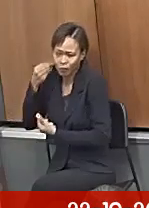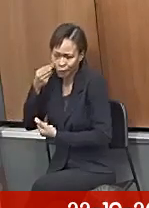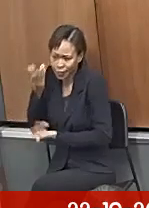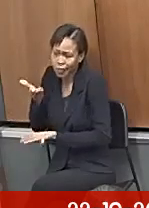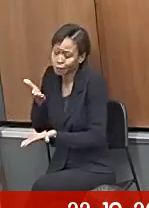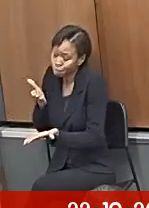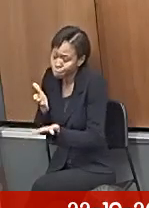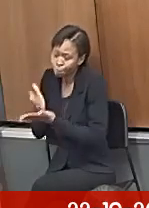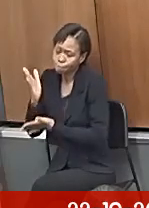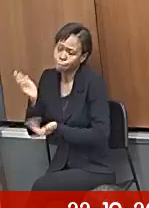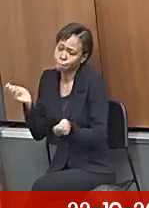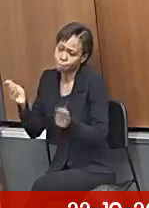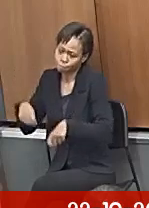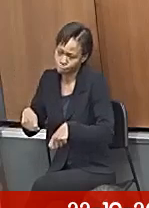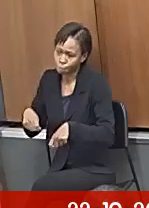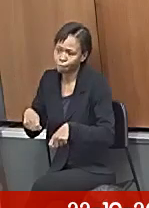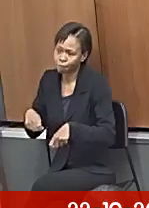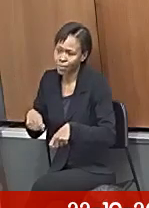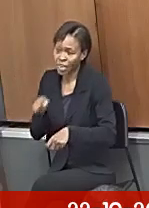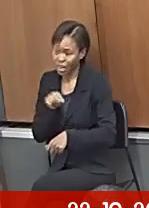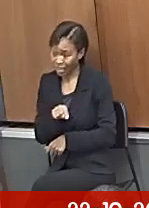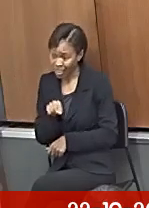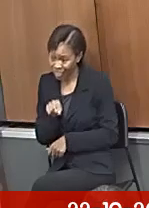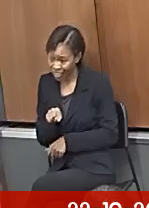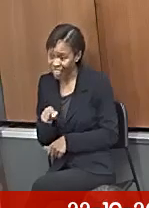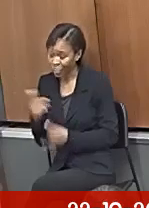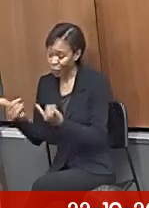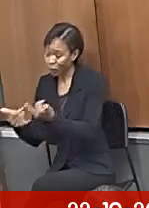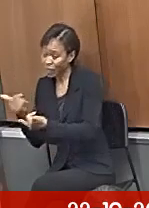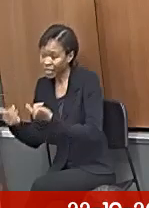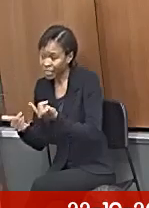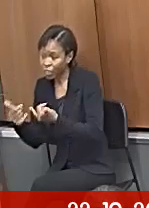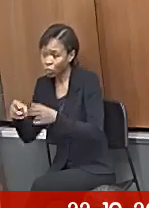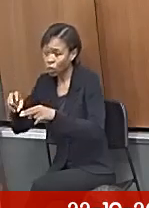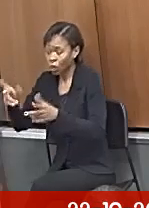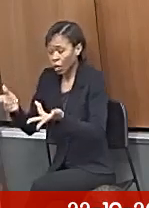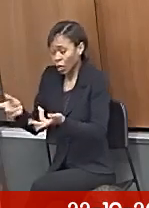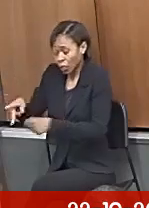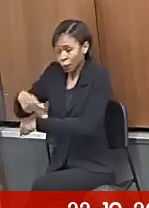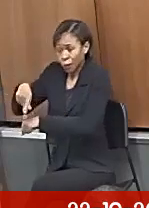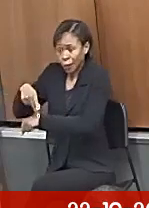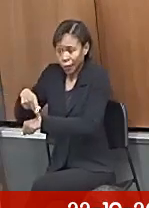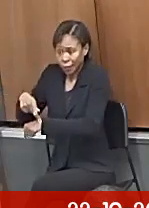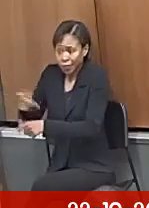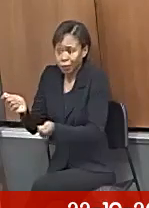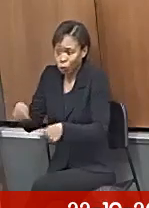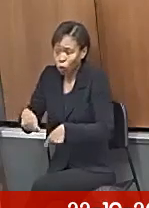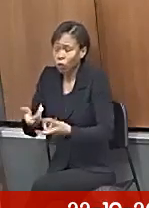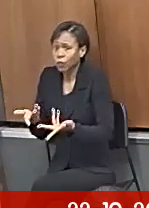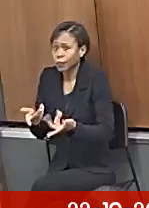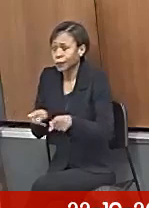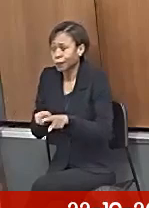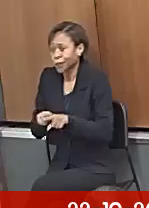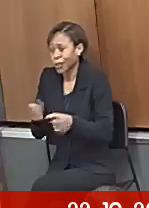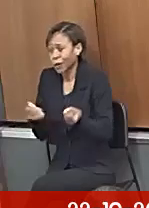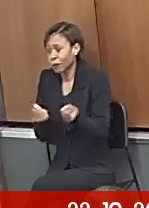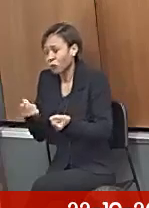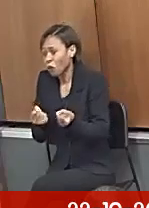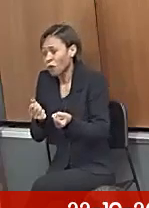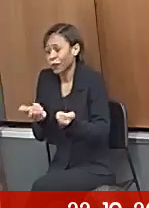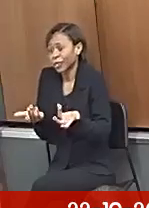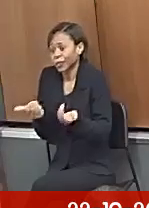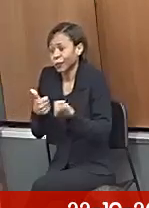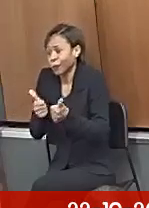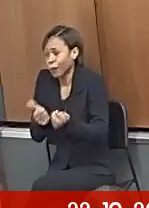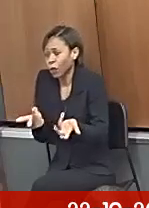superadas. Para que ela encontre brinquedos nas praças para brincar, para que ela use transporte como qualquer outra pessoa, para que ela